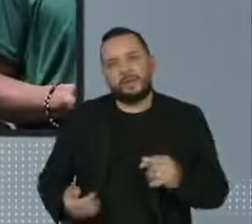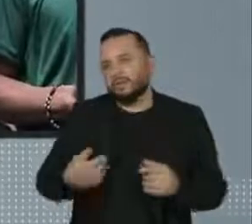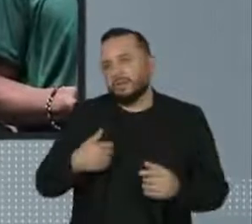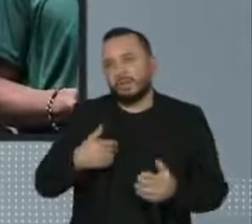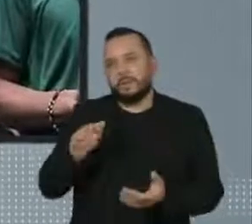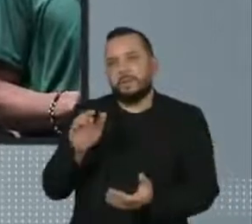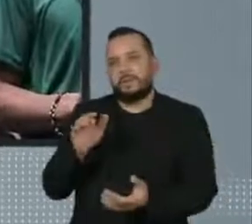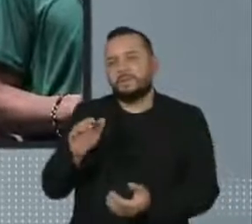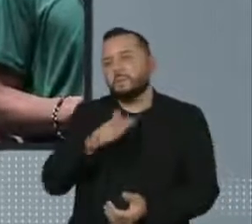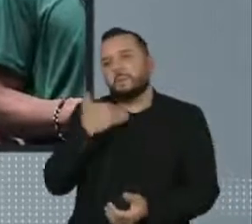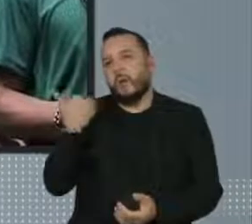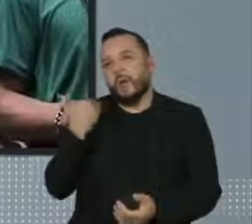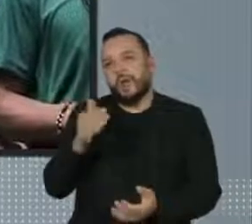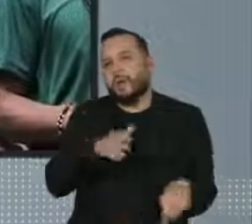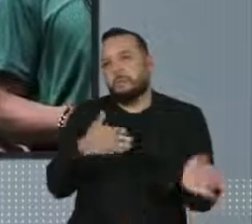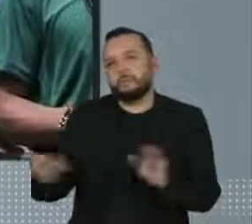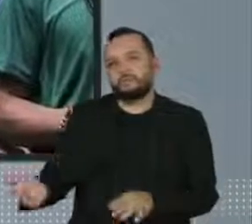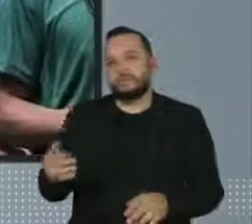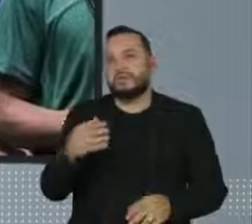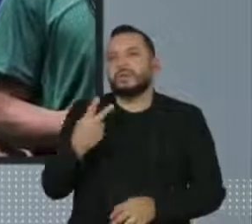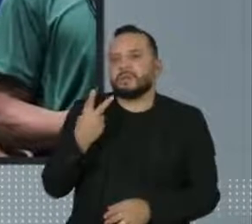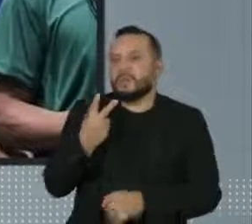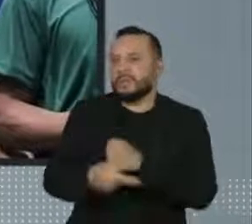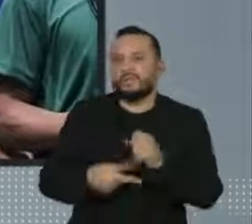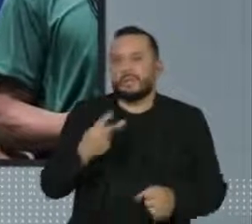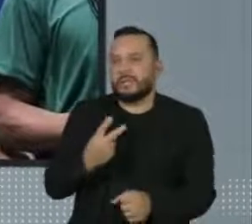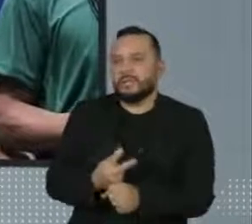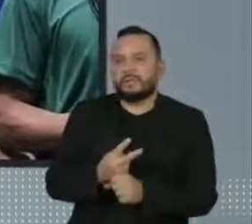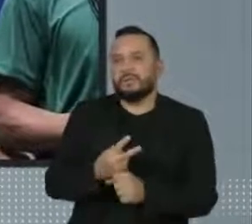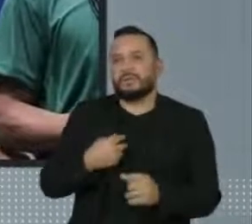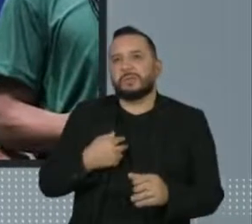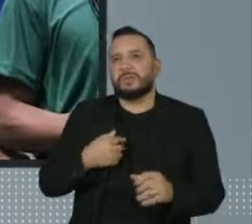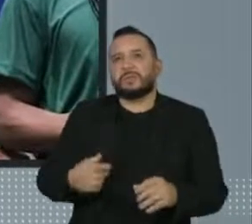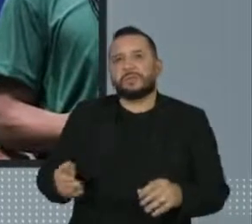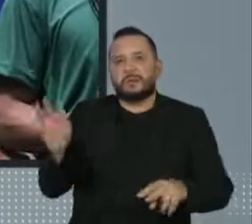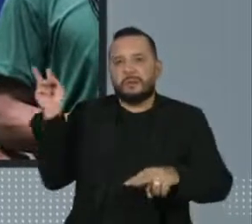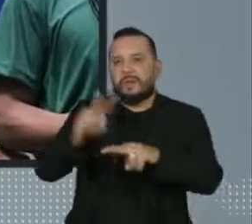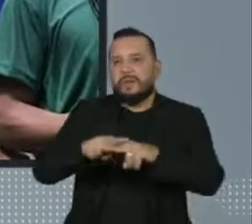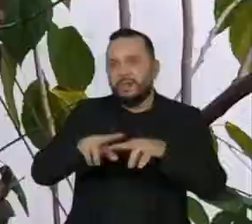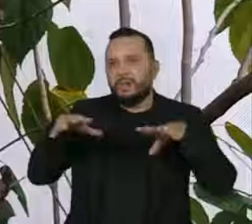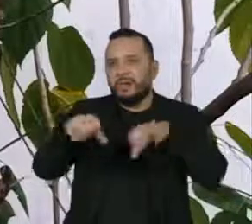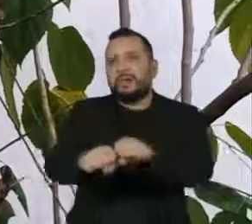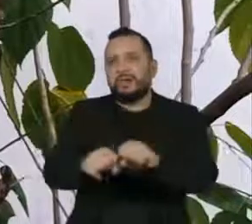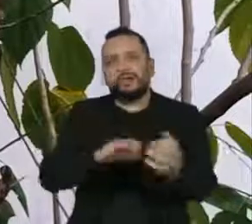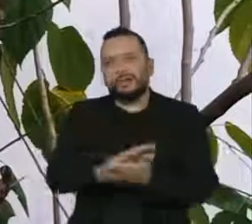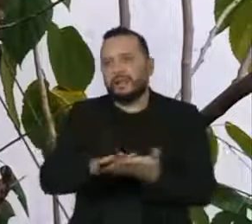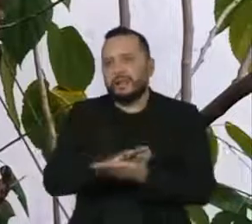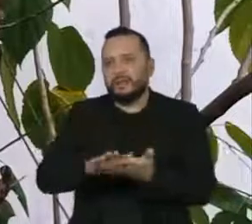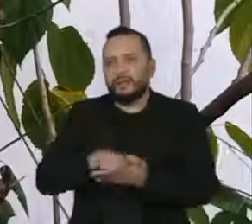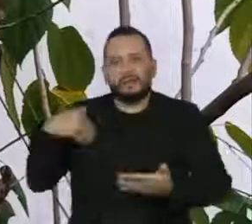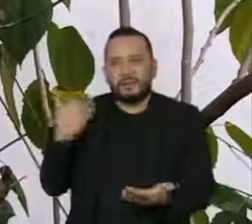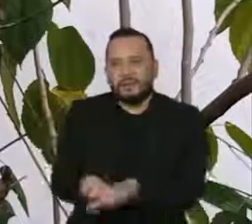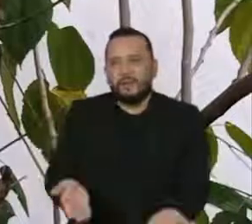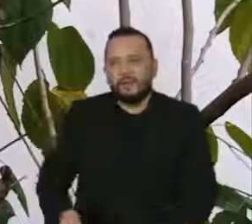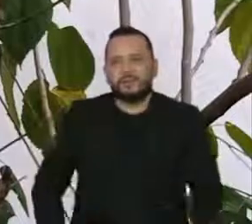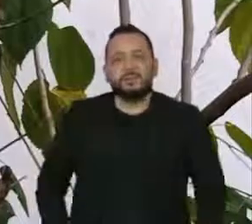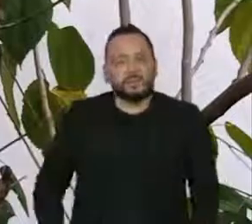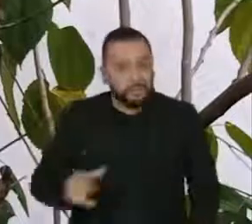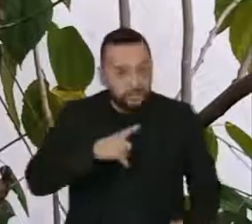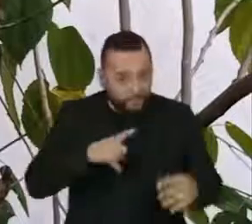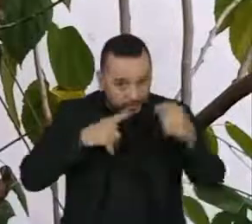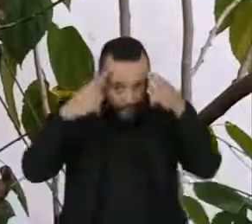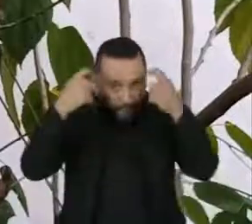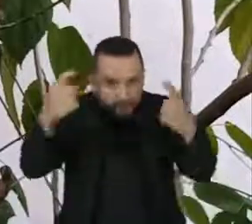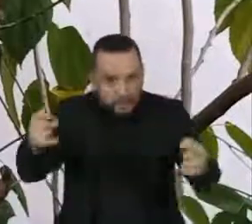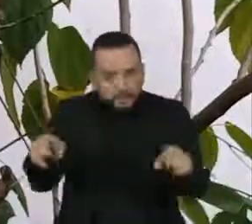depois desses 2 anos que se passaram, que a justiça seja feita, né? Que os culpados paguem. Apesar da violência crescente